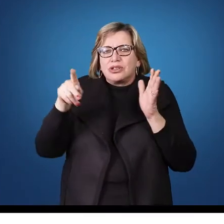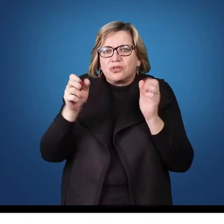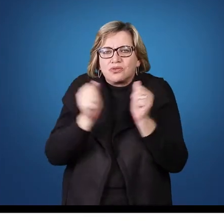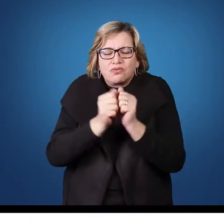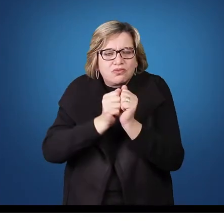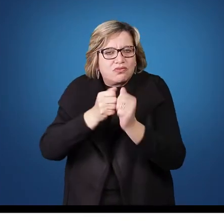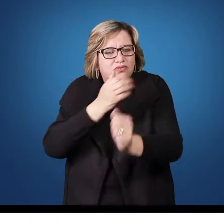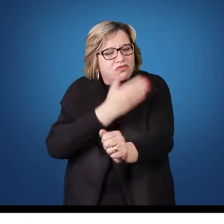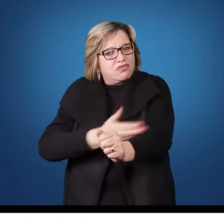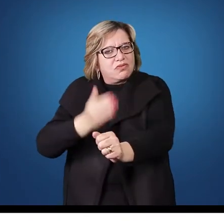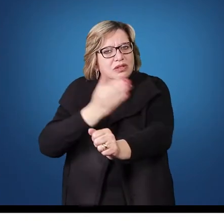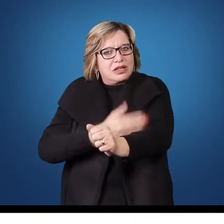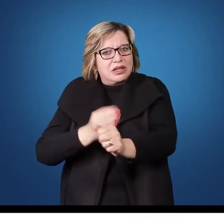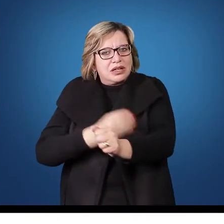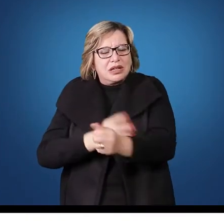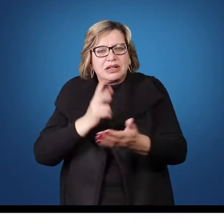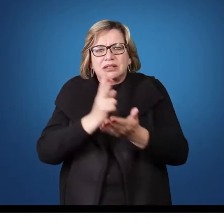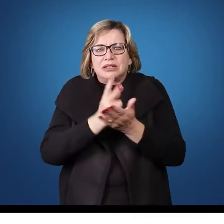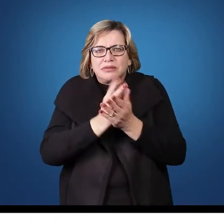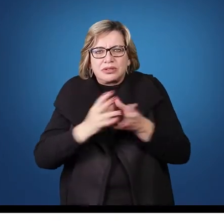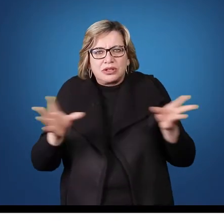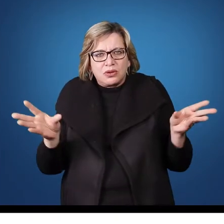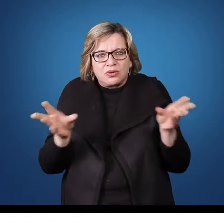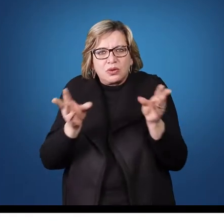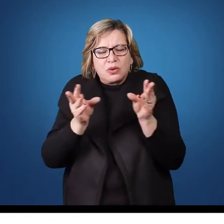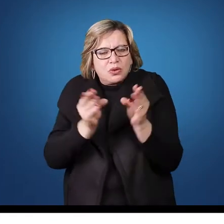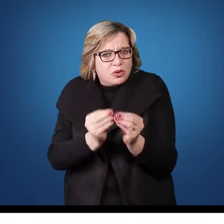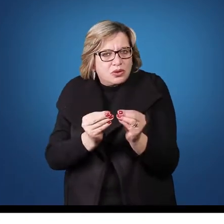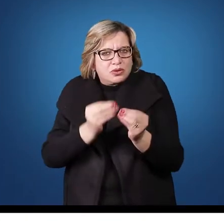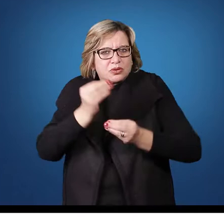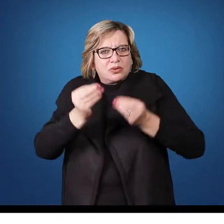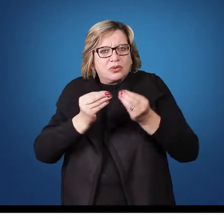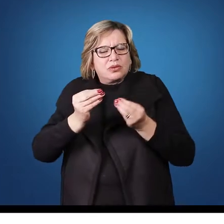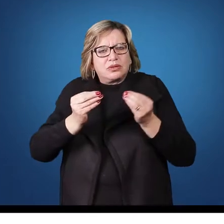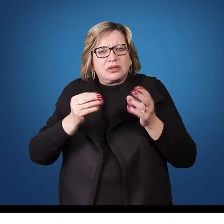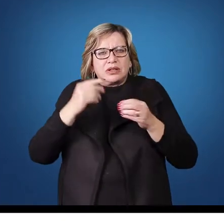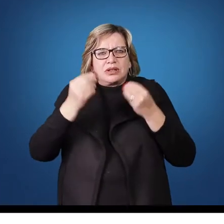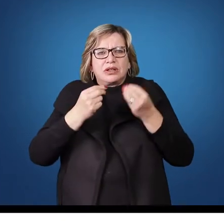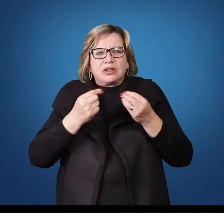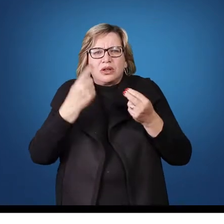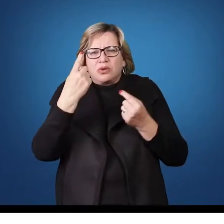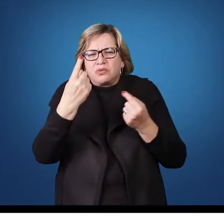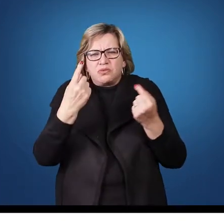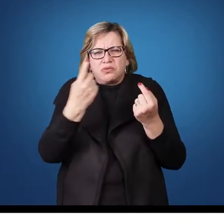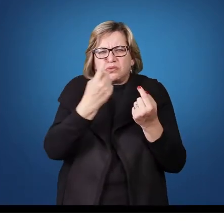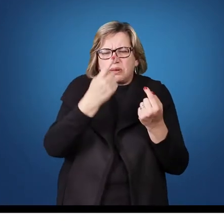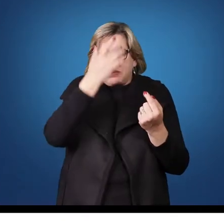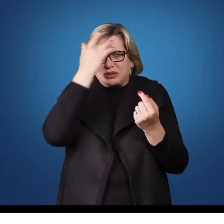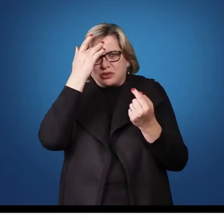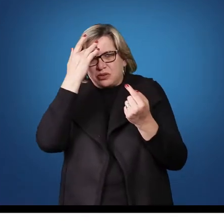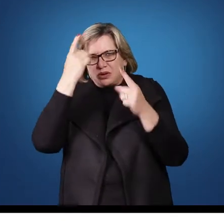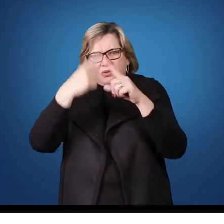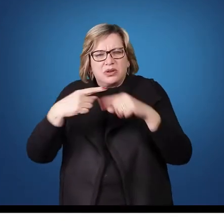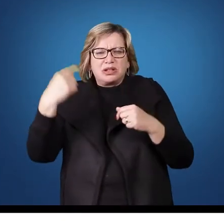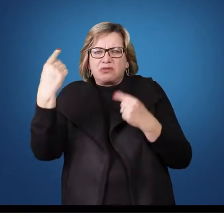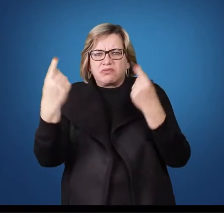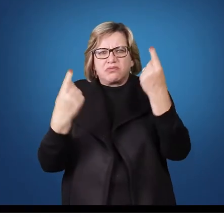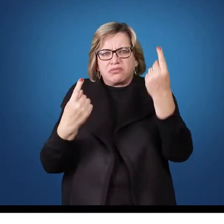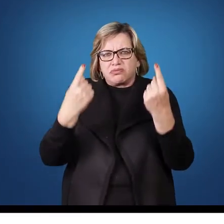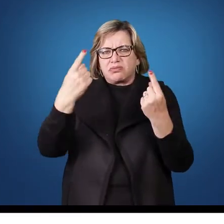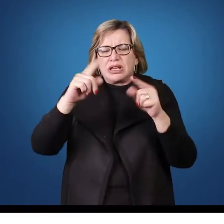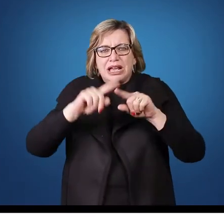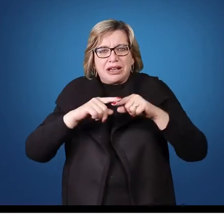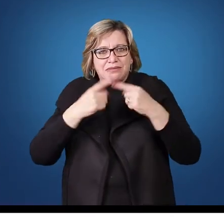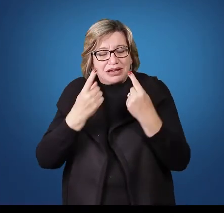jogo. Como a gente faz isso? A gente reduz as estruturas de jogo, faz com que os jogadores joguem um contra um, dois contra dois, mas com os elementos,